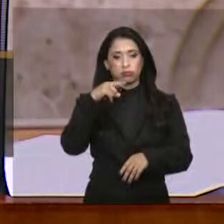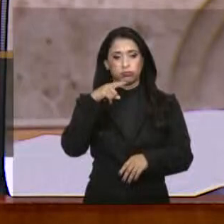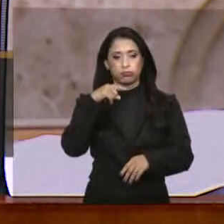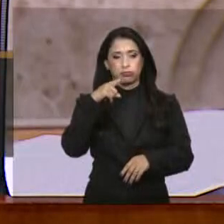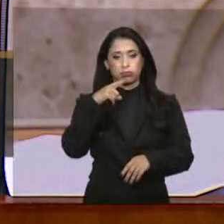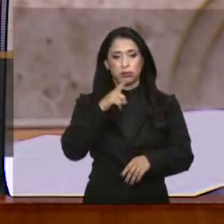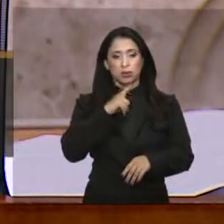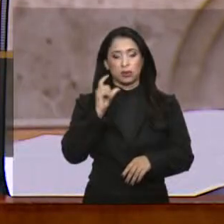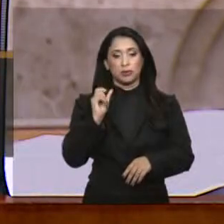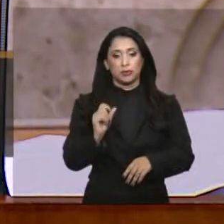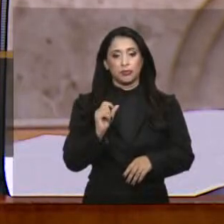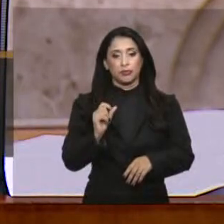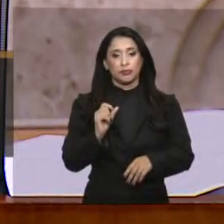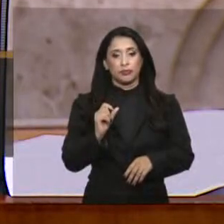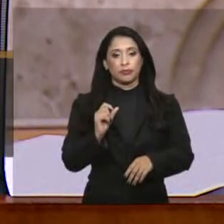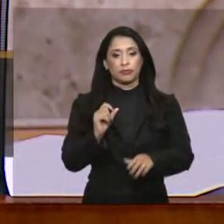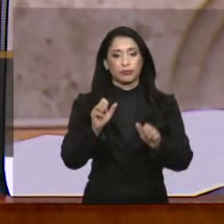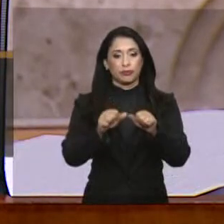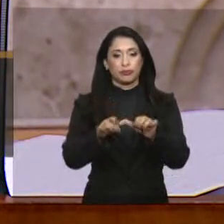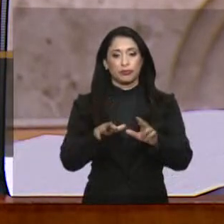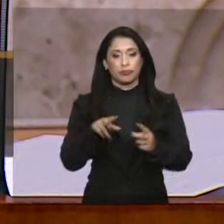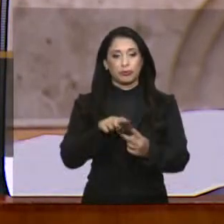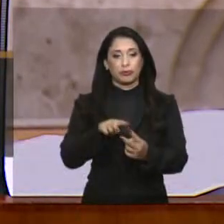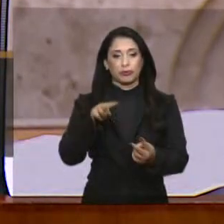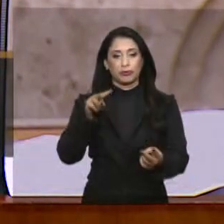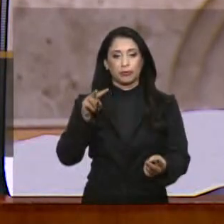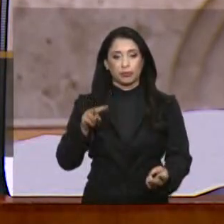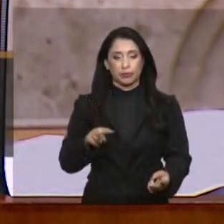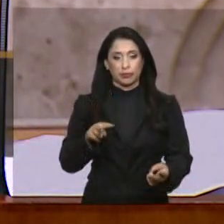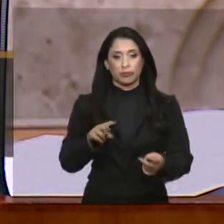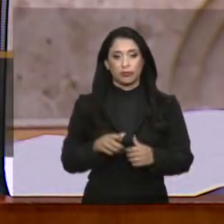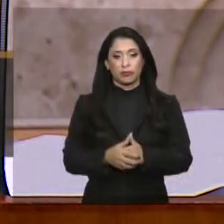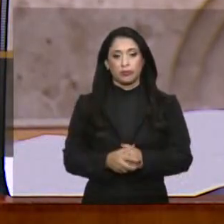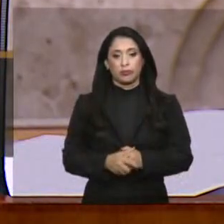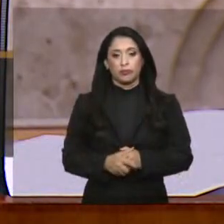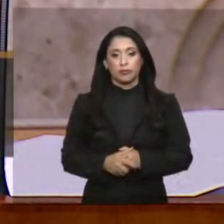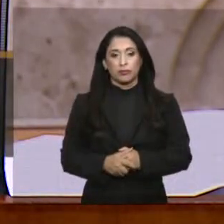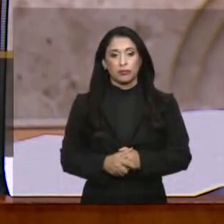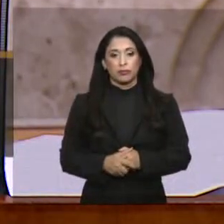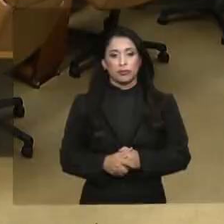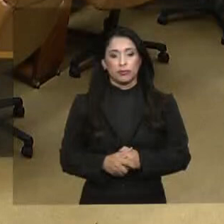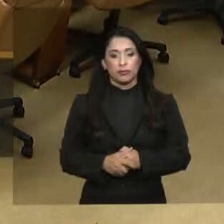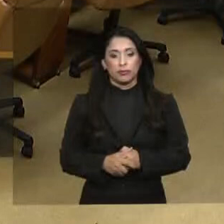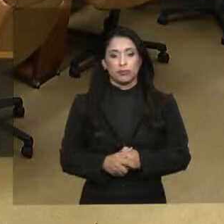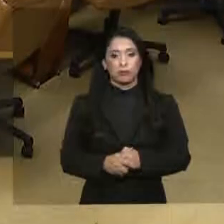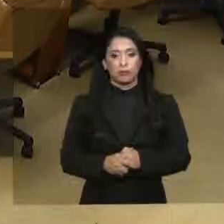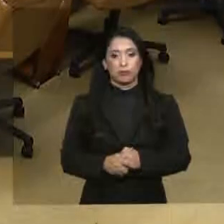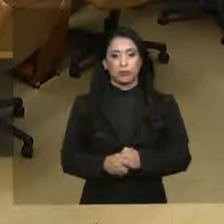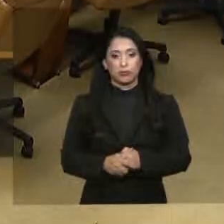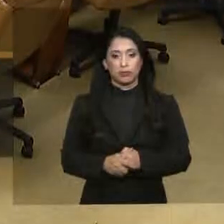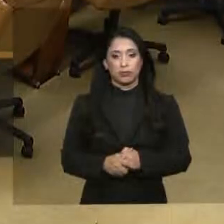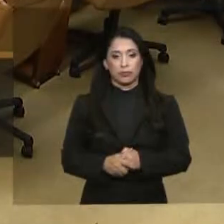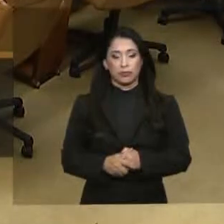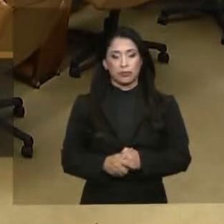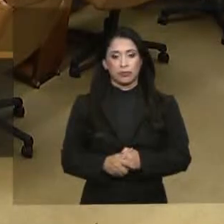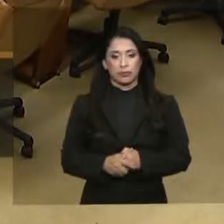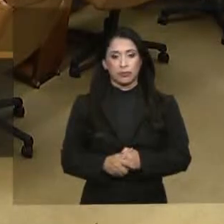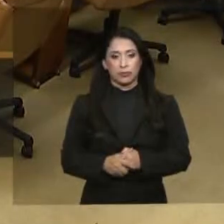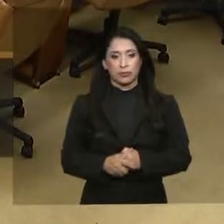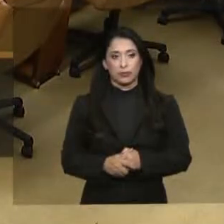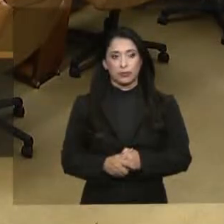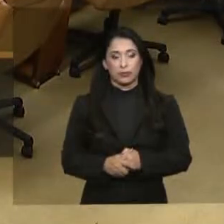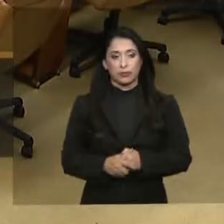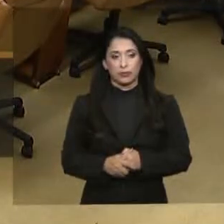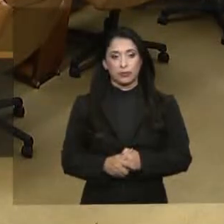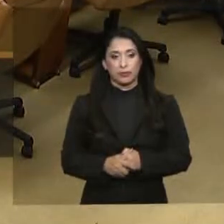que destacou no plenário virtual este feito. Presidente, somente pela ordem, é porque nós